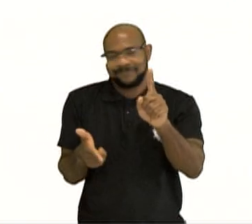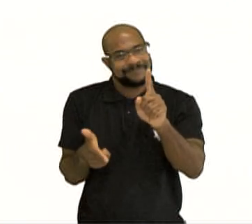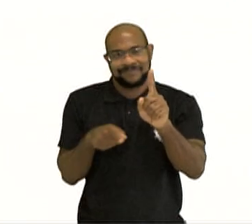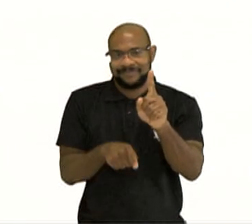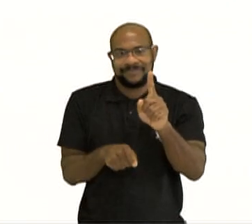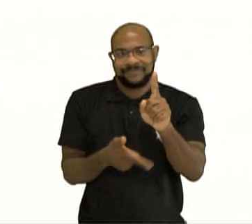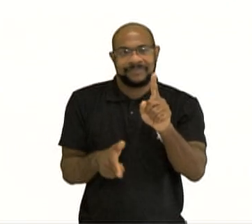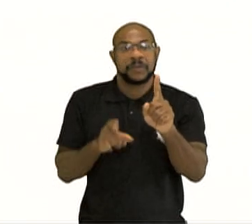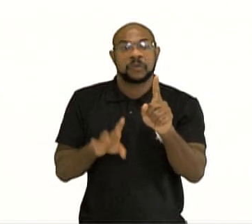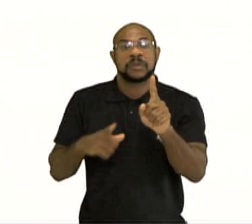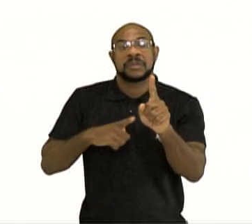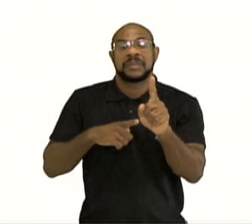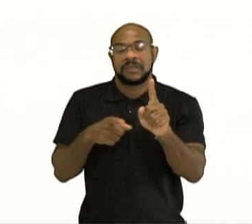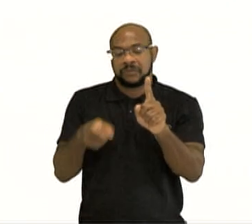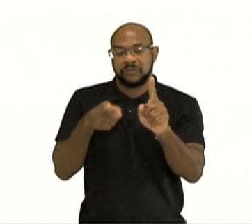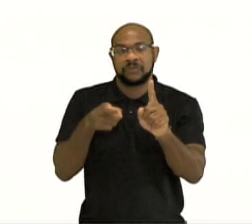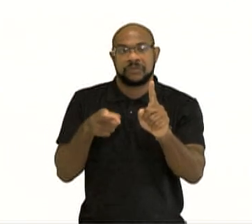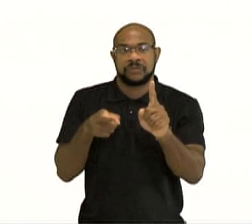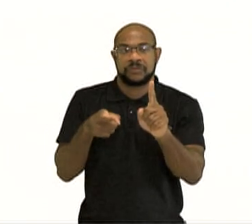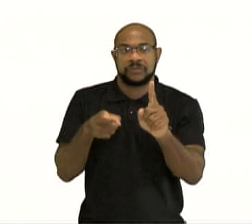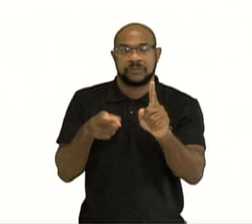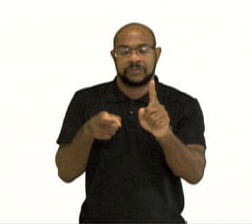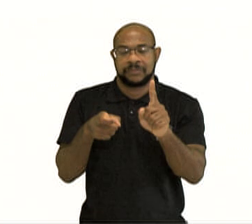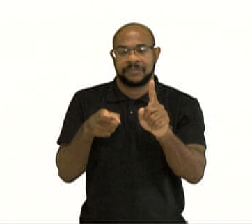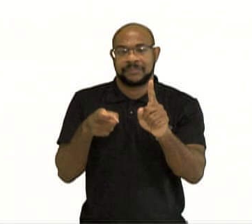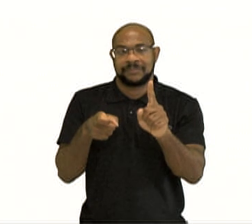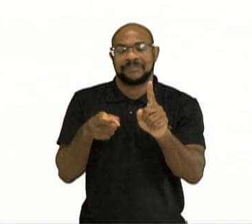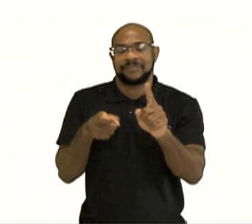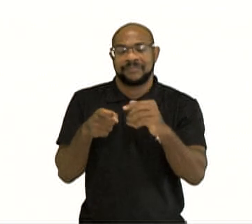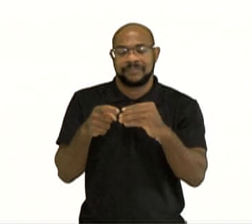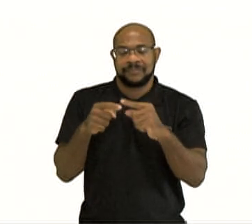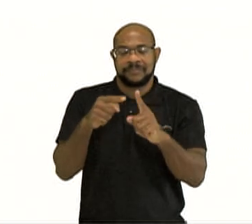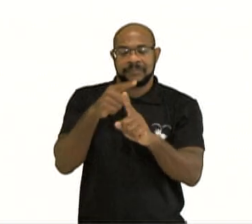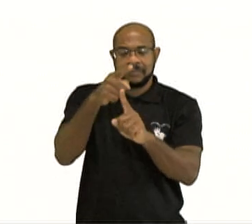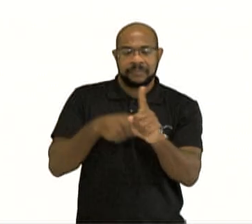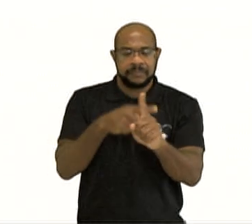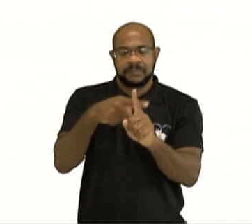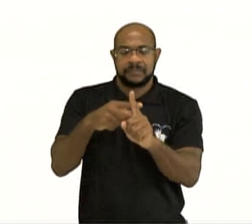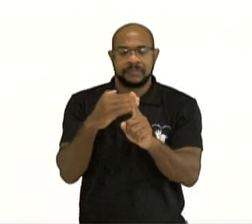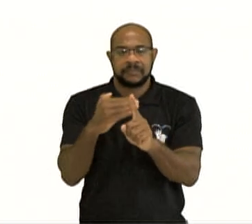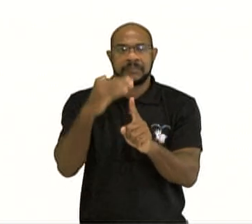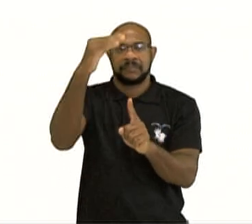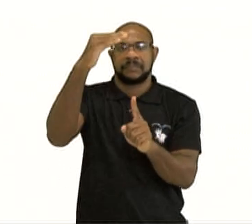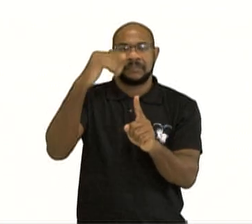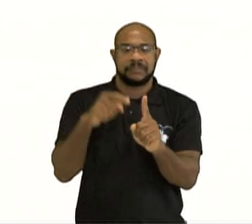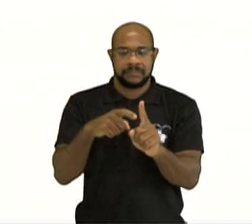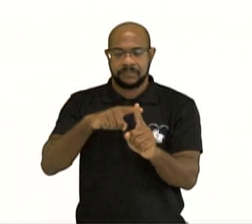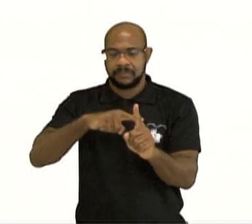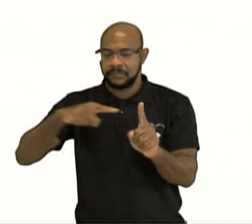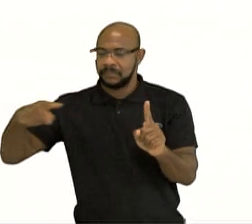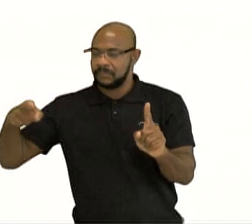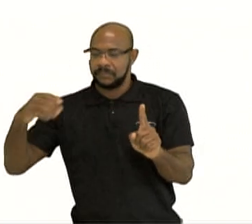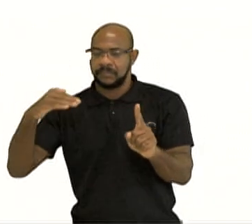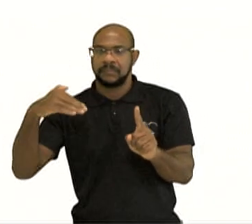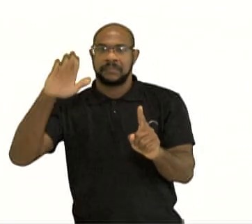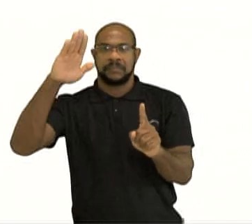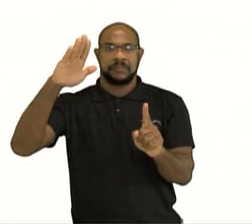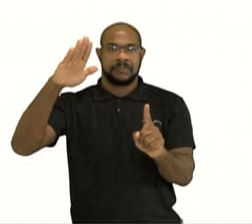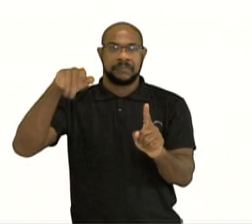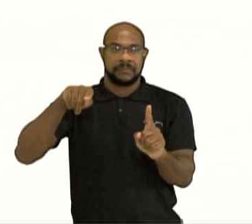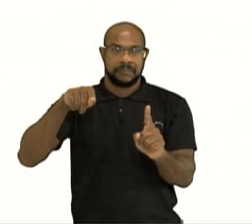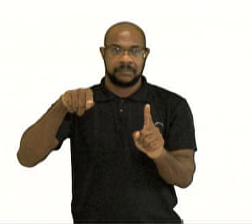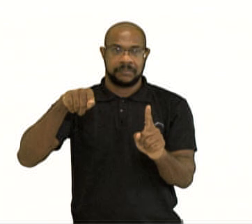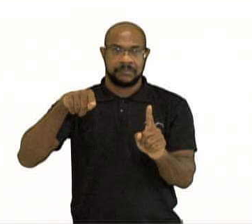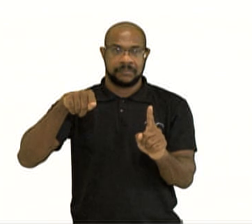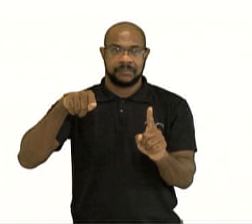tenho valores para gráfico para cima do eixo x. O que isso representa? Que o